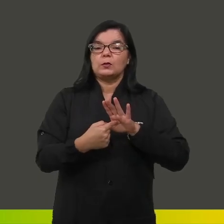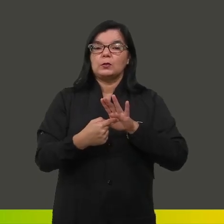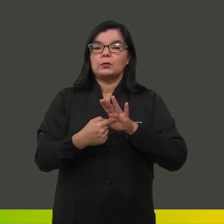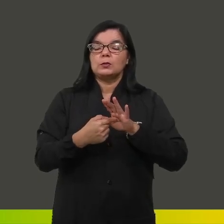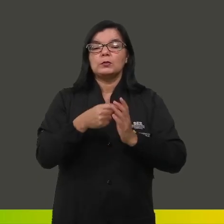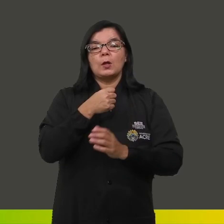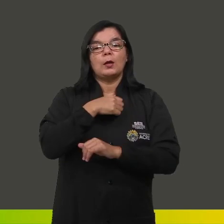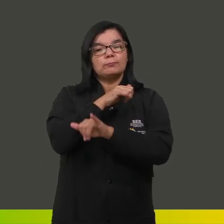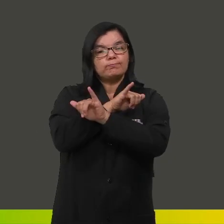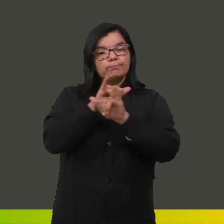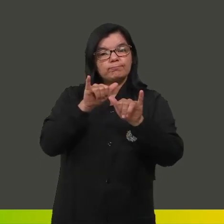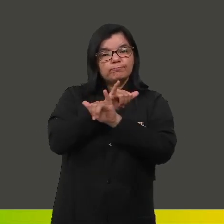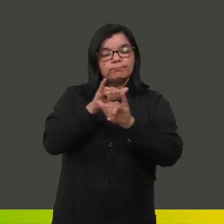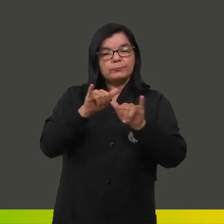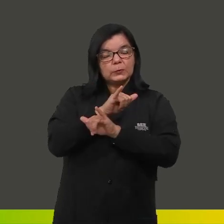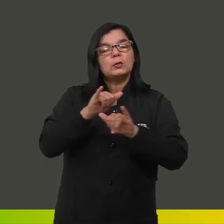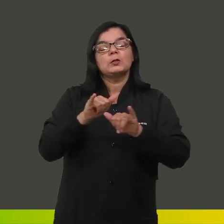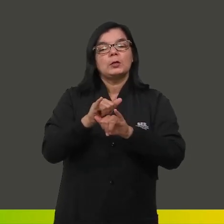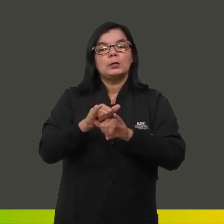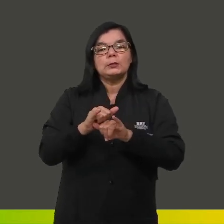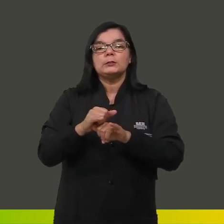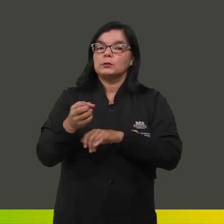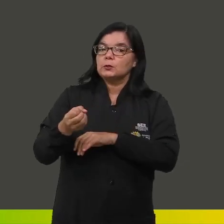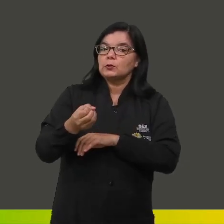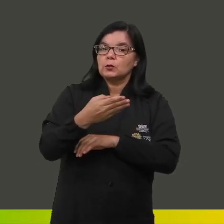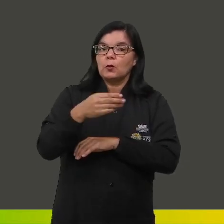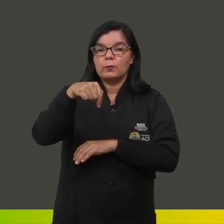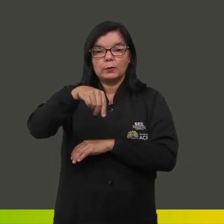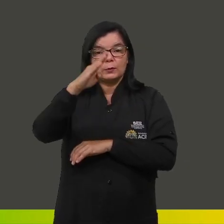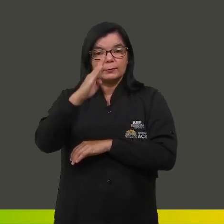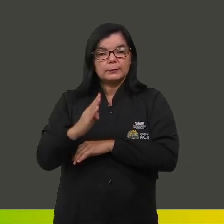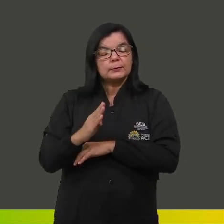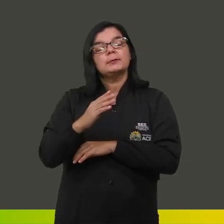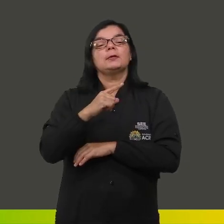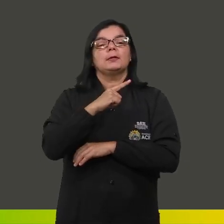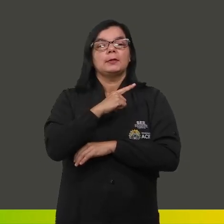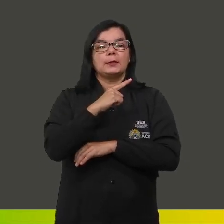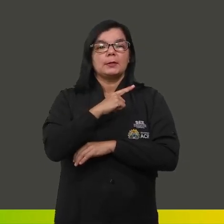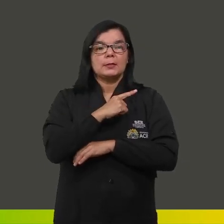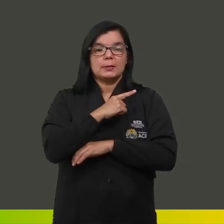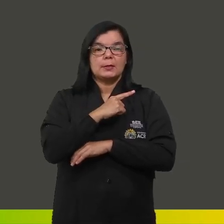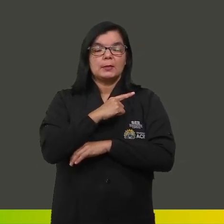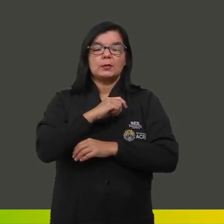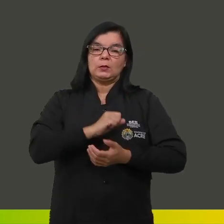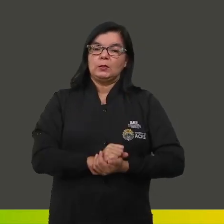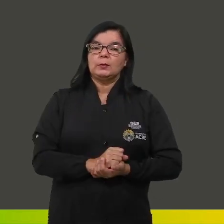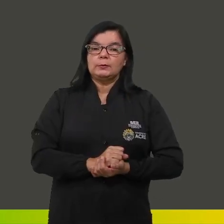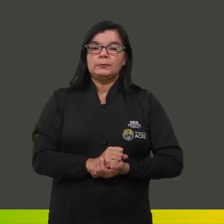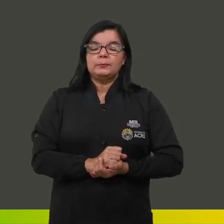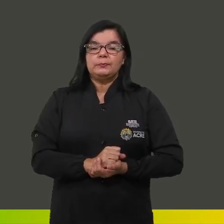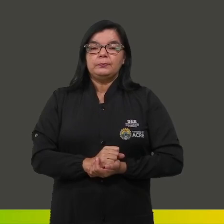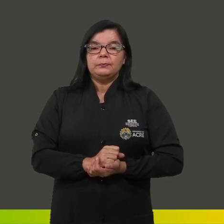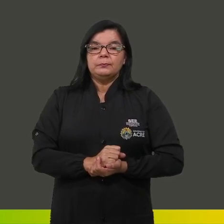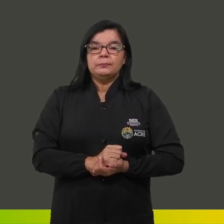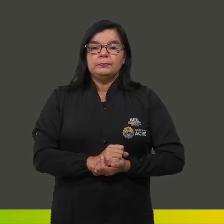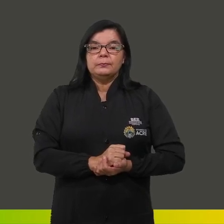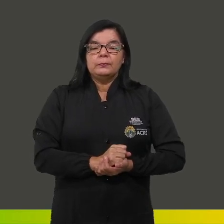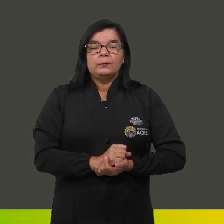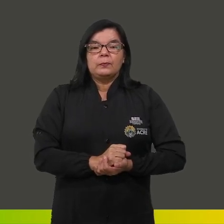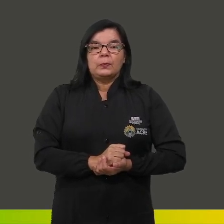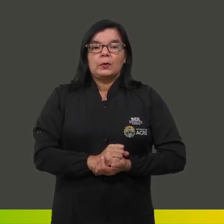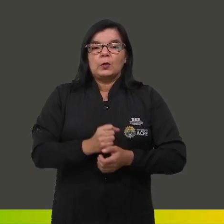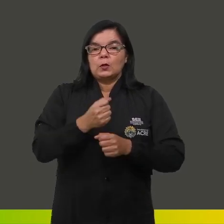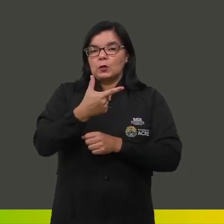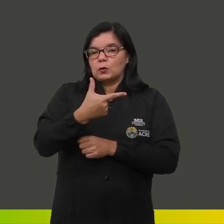bem atuais de desigualdade social aqui no Brasil, e eles são, esses dados, eles são lá